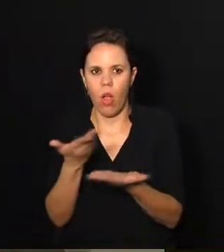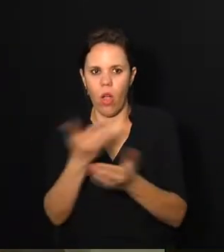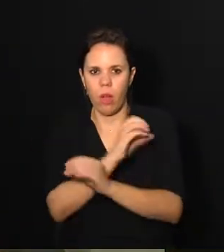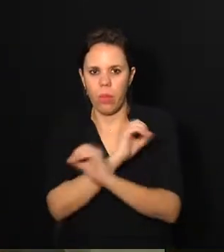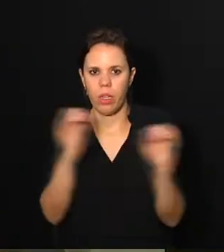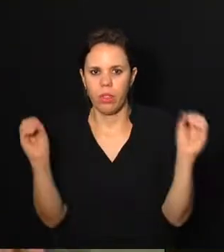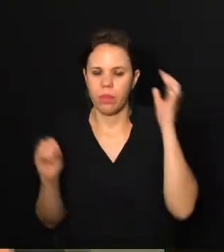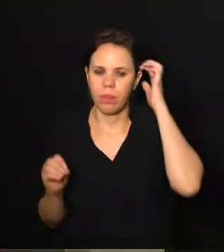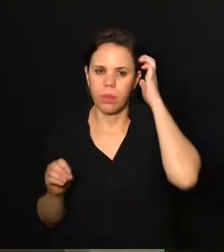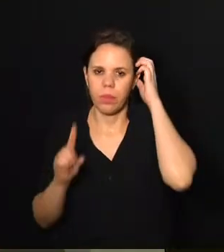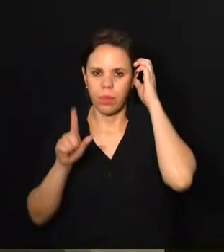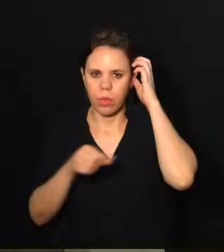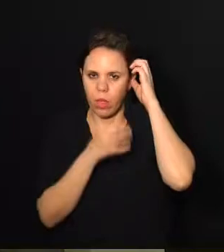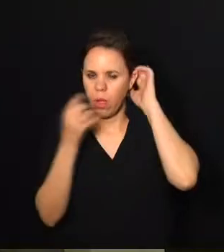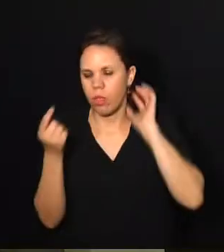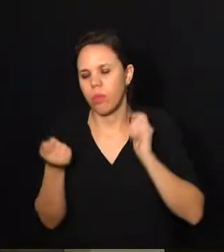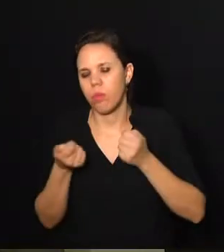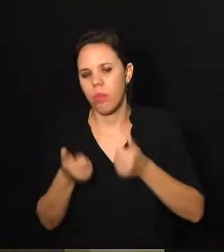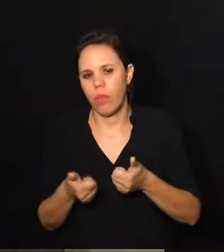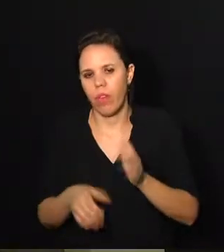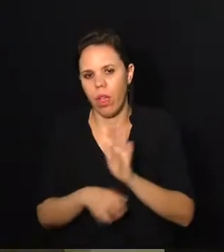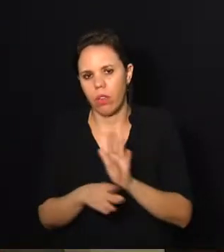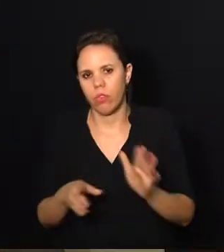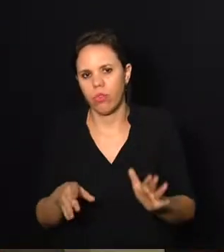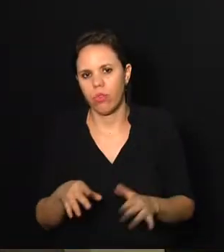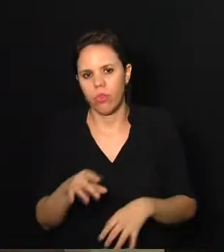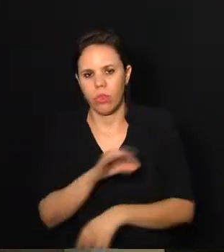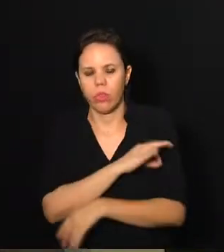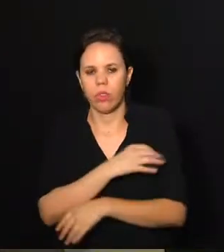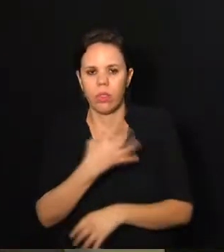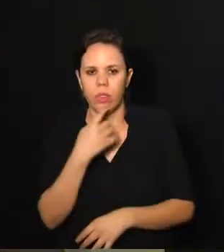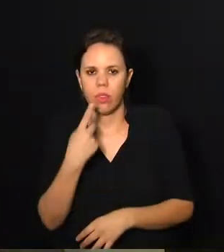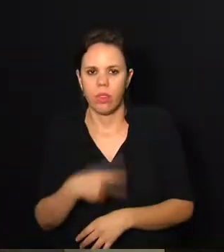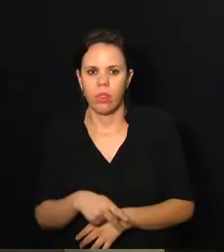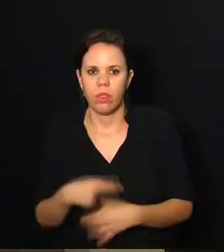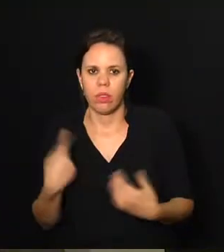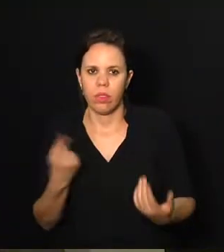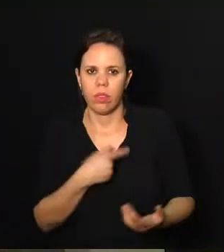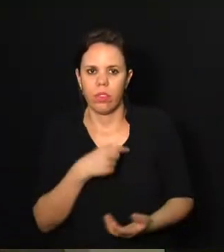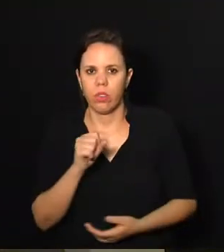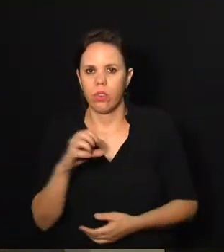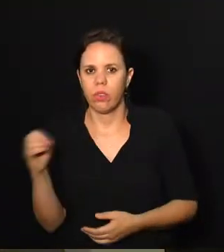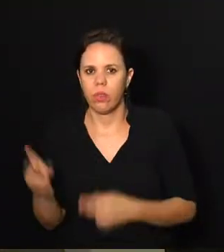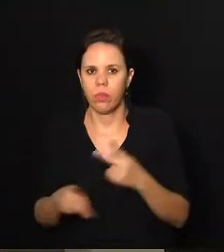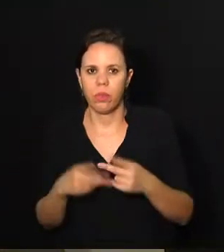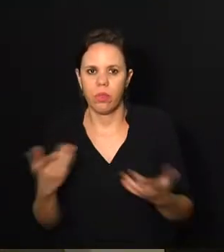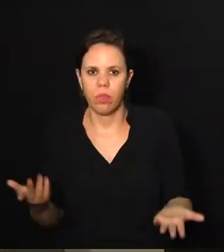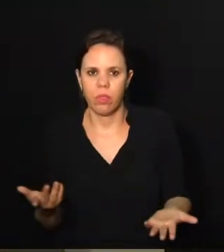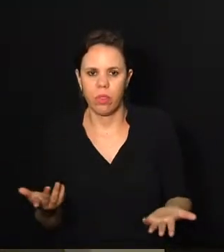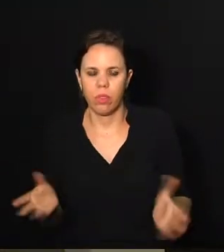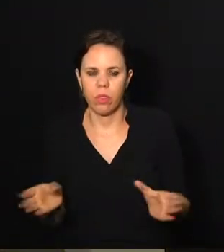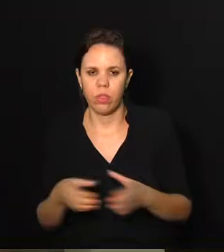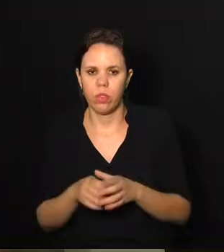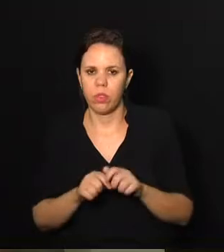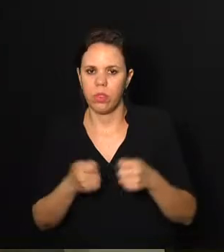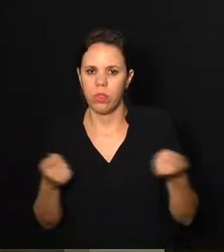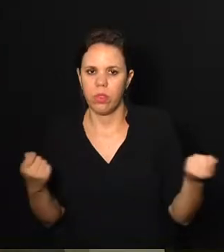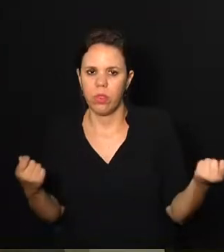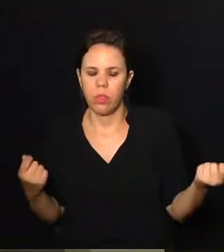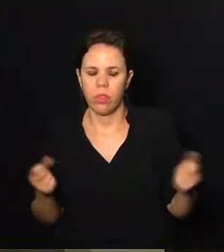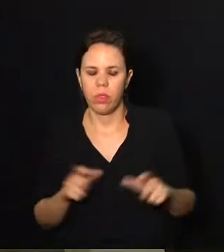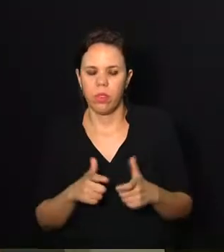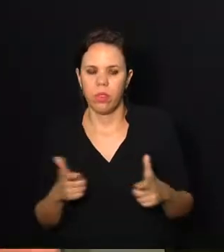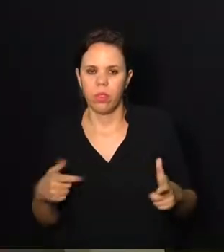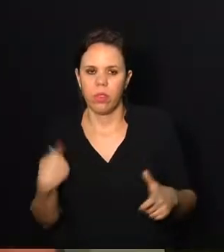nenhum. Isso aí não é um benefício para a cidade de Campinas? Então, nós somos 80, gente, nós somos um grupo enorme. Só que